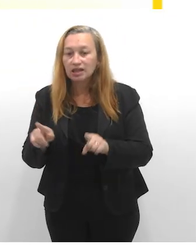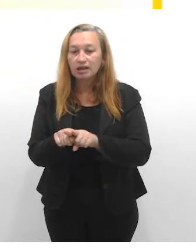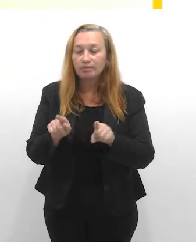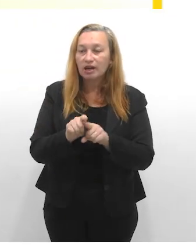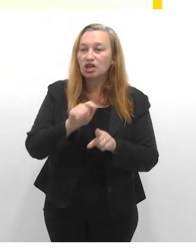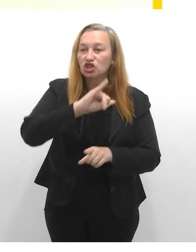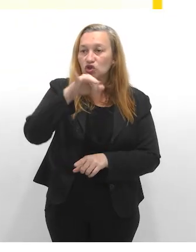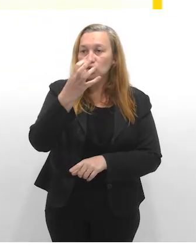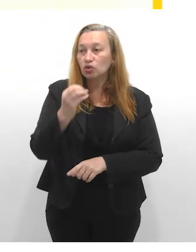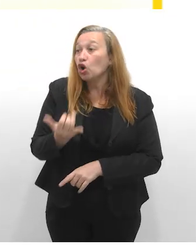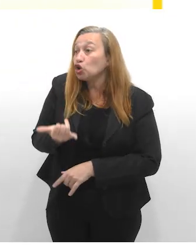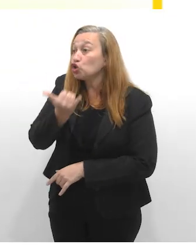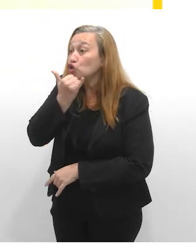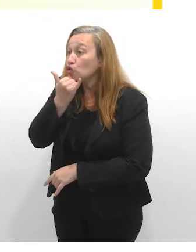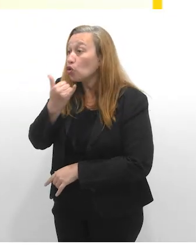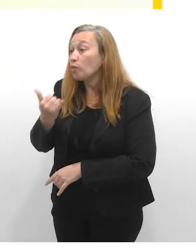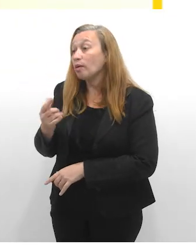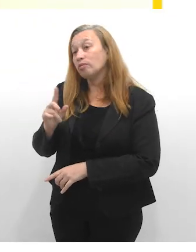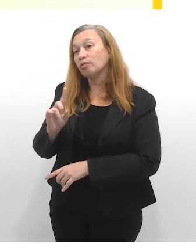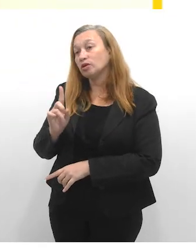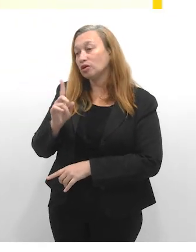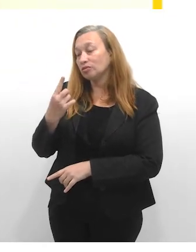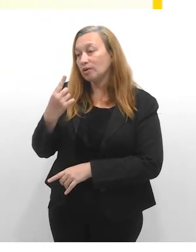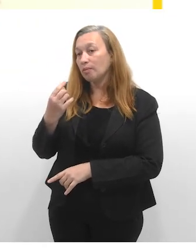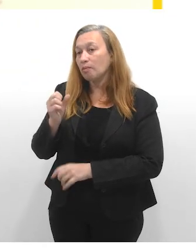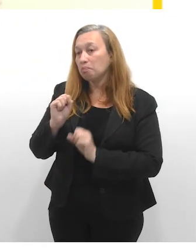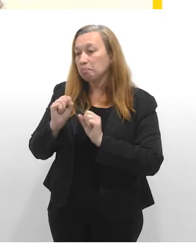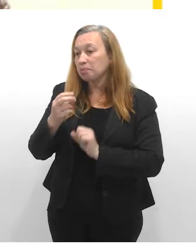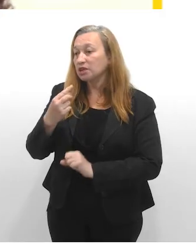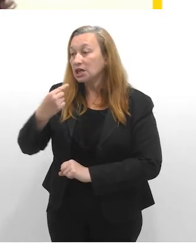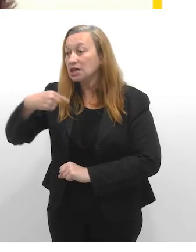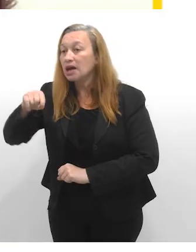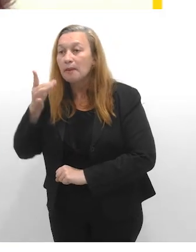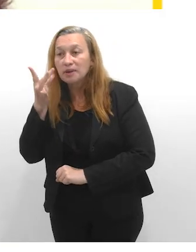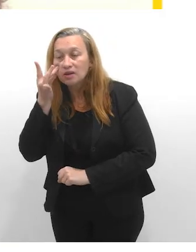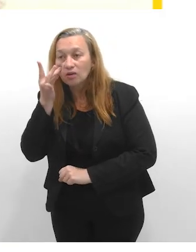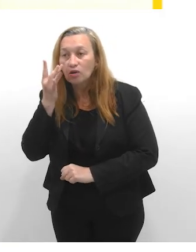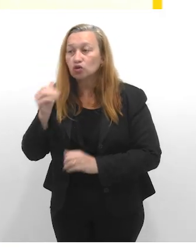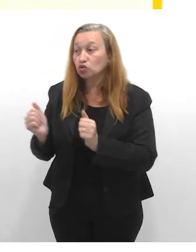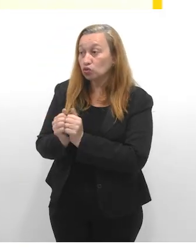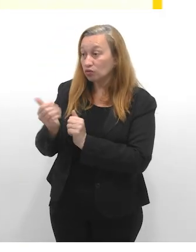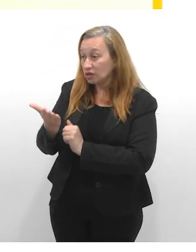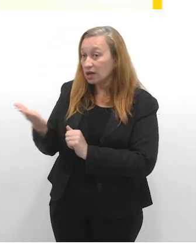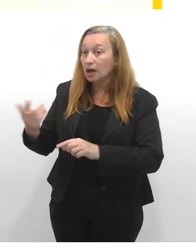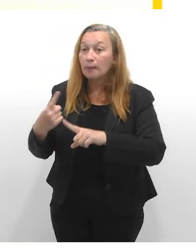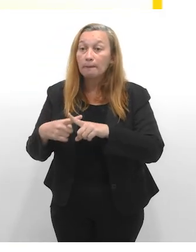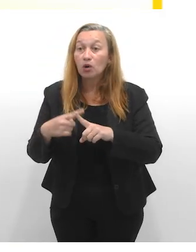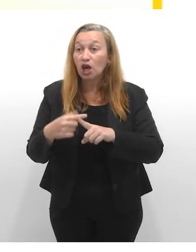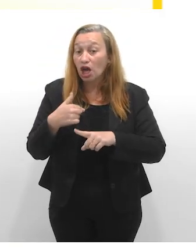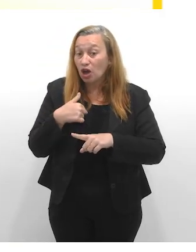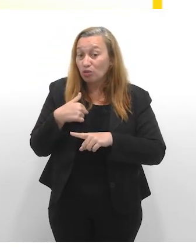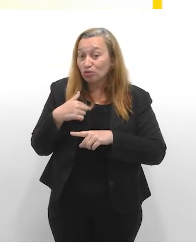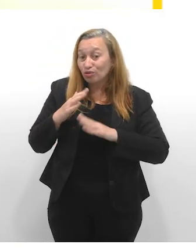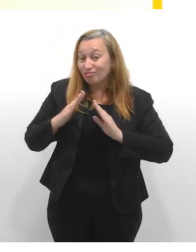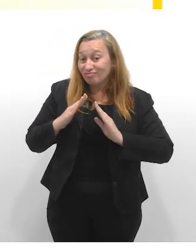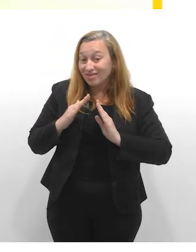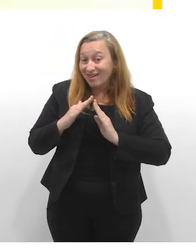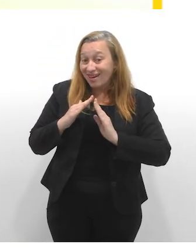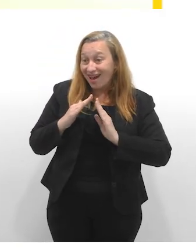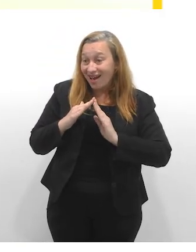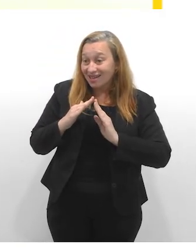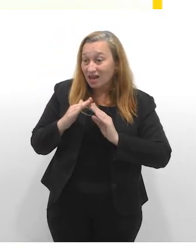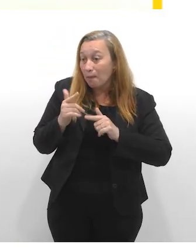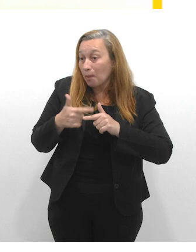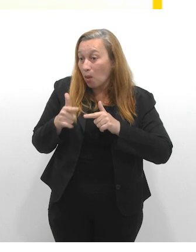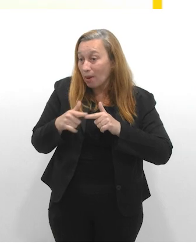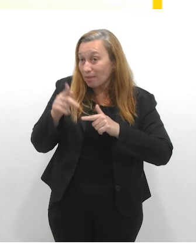desculpas por não estar presencialmente no estúdio com todos vocês, porque estou lesionada, né, da musculatura do